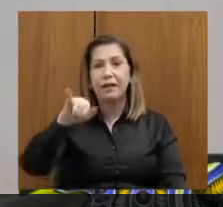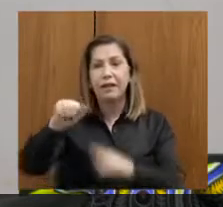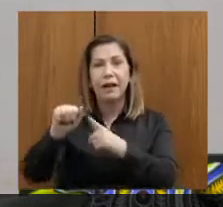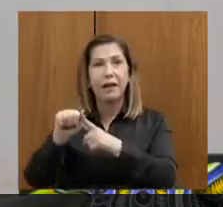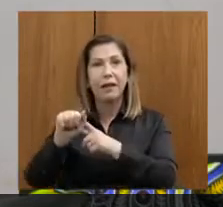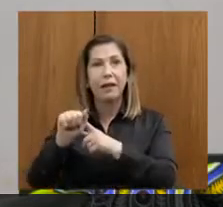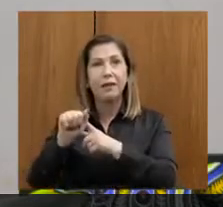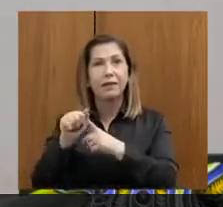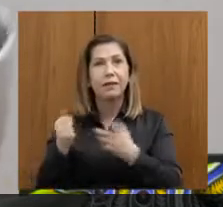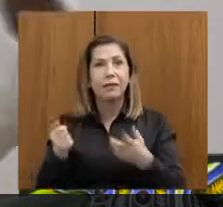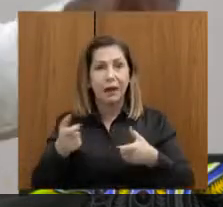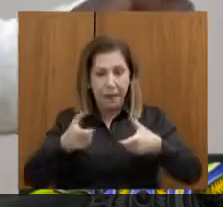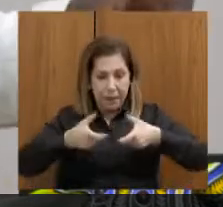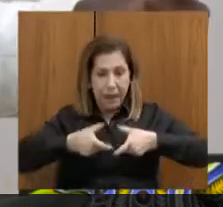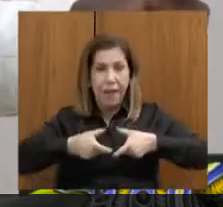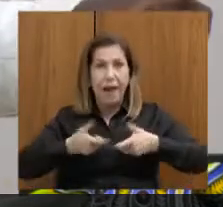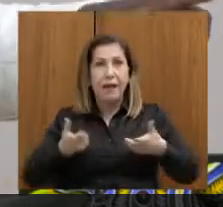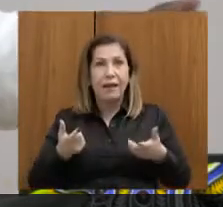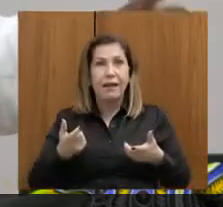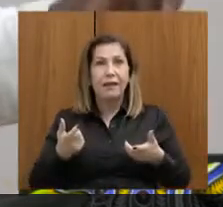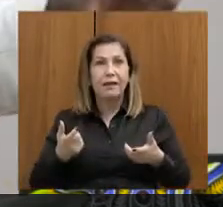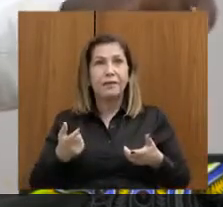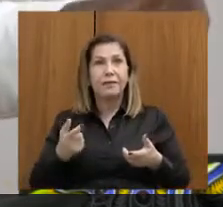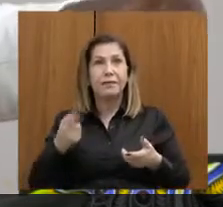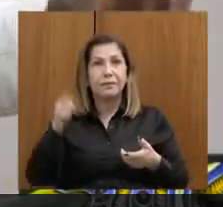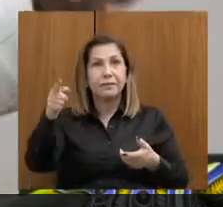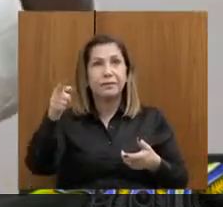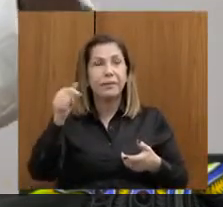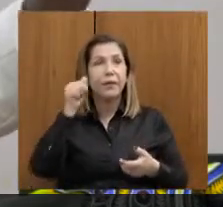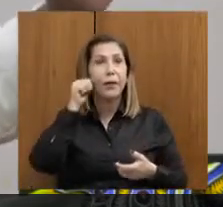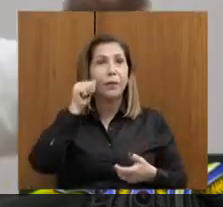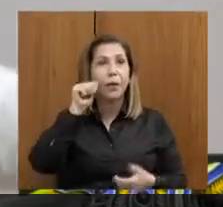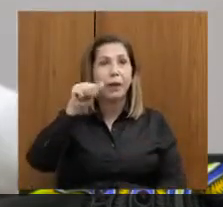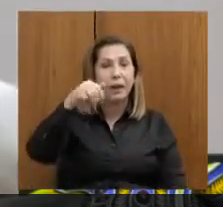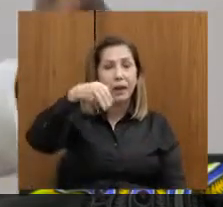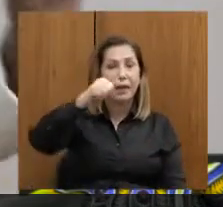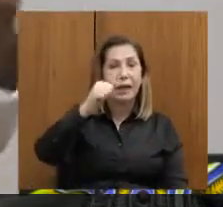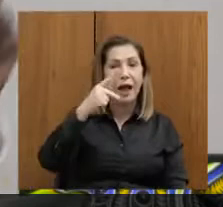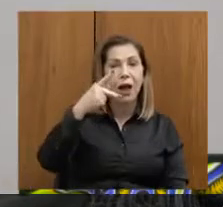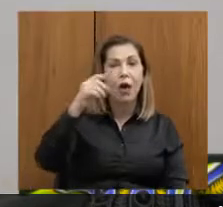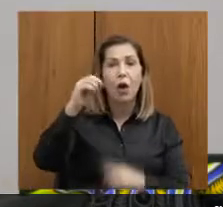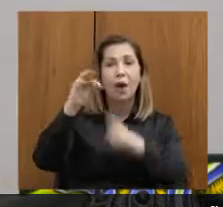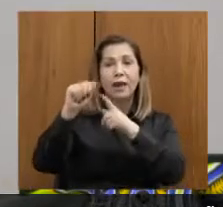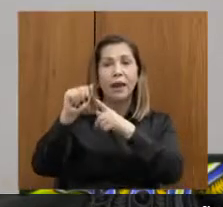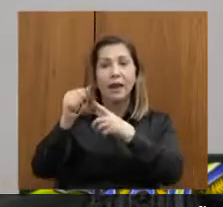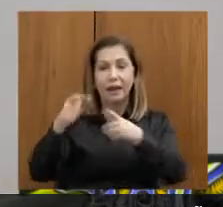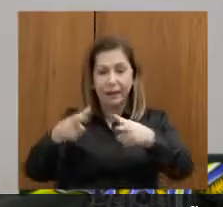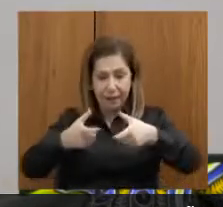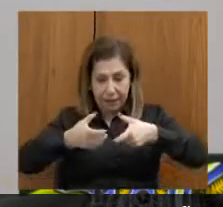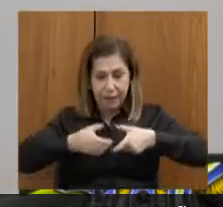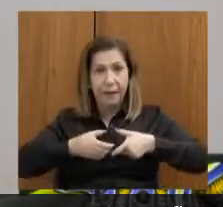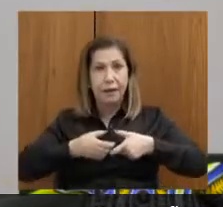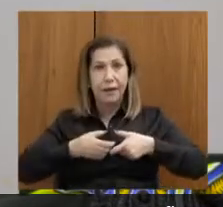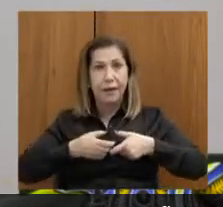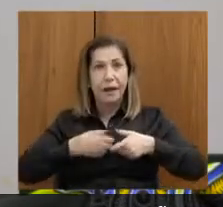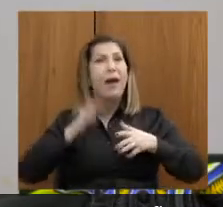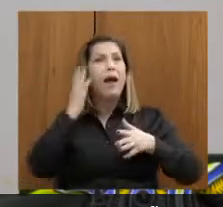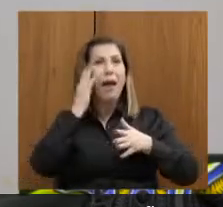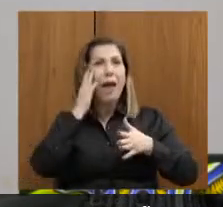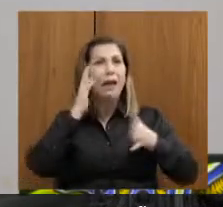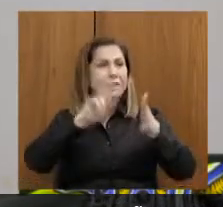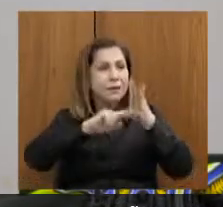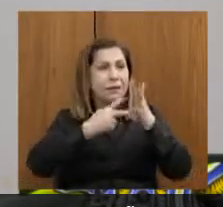falando da medalha a a e a marcou ela recebeu a medalha a gente e simbólico